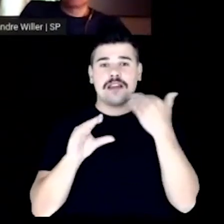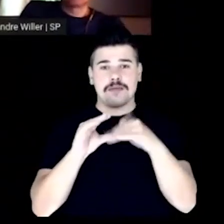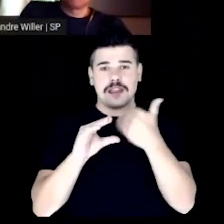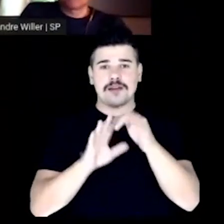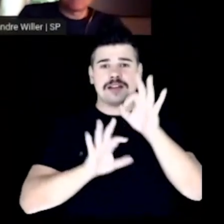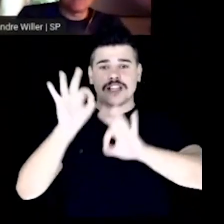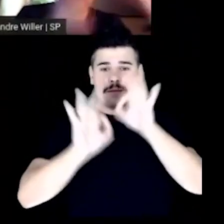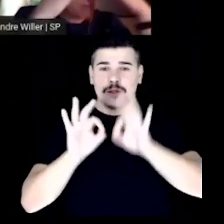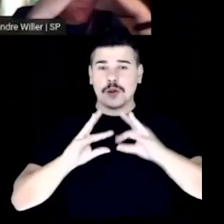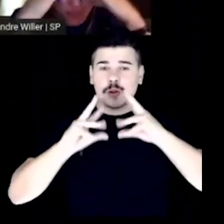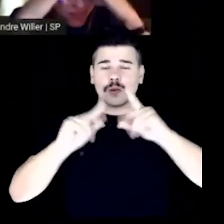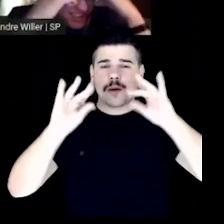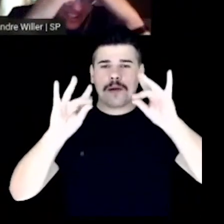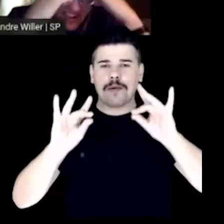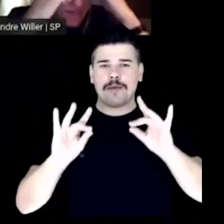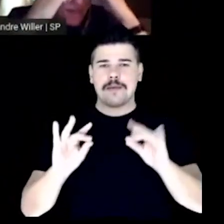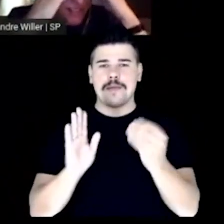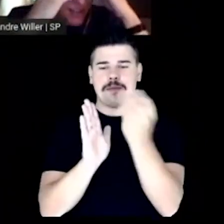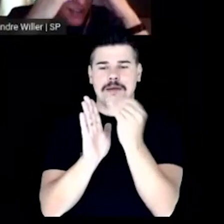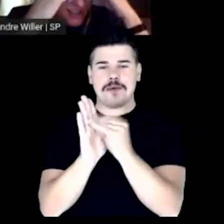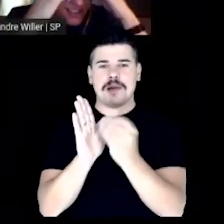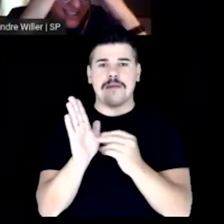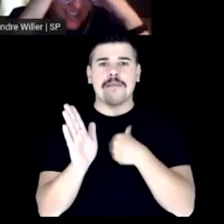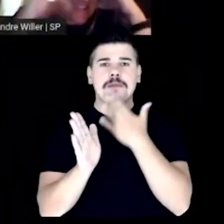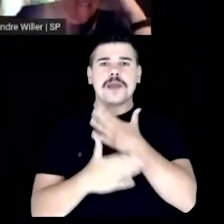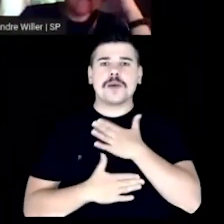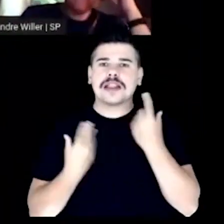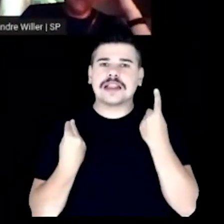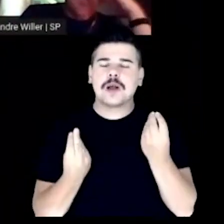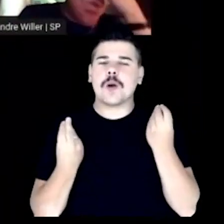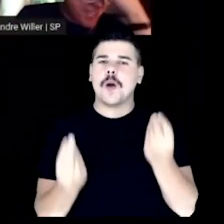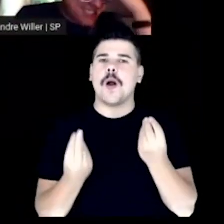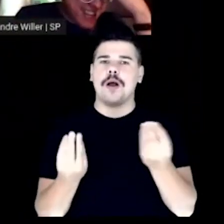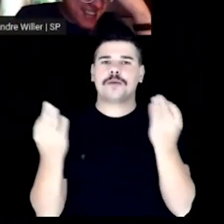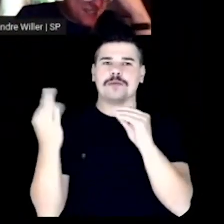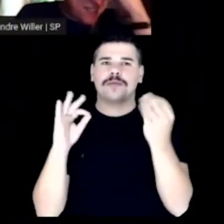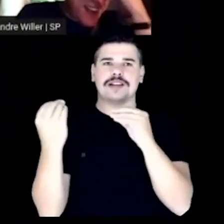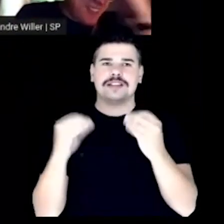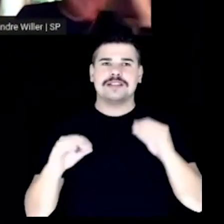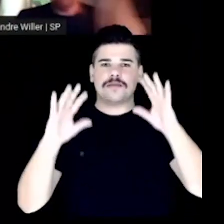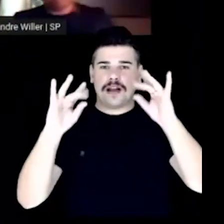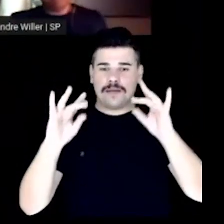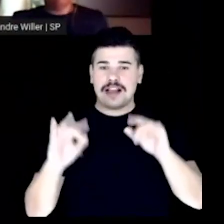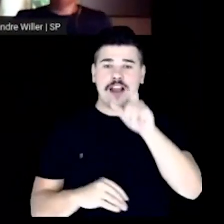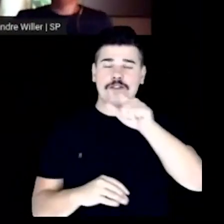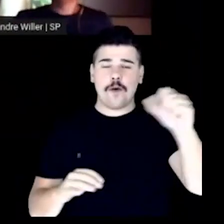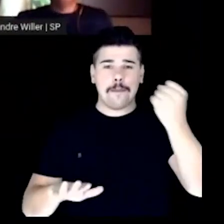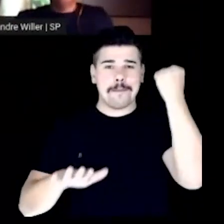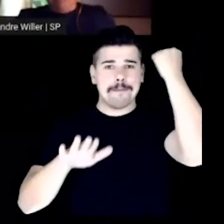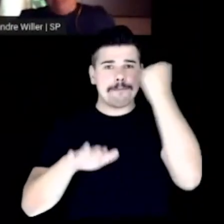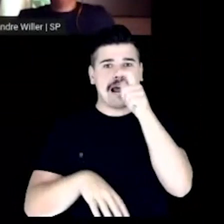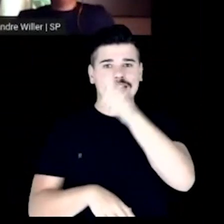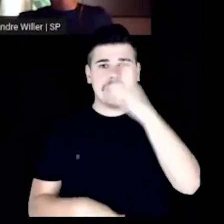Cada e-mail seu, a diagramadora já fazia, assim, não é possível, meu Deus do céu, eu vou matar